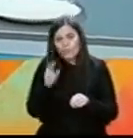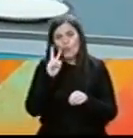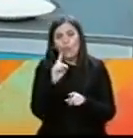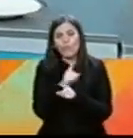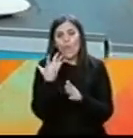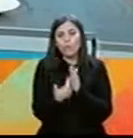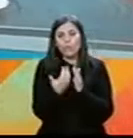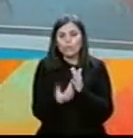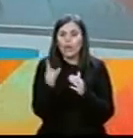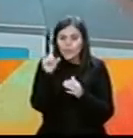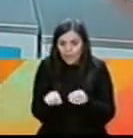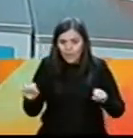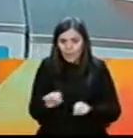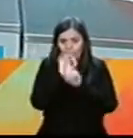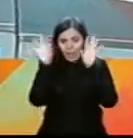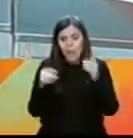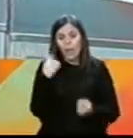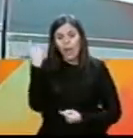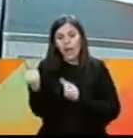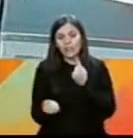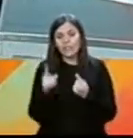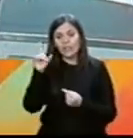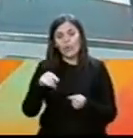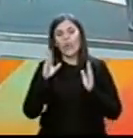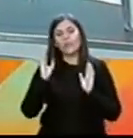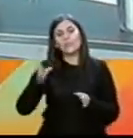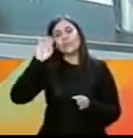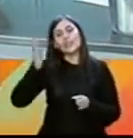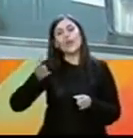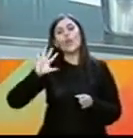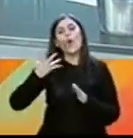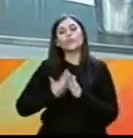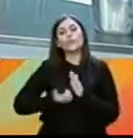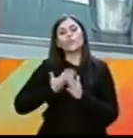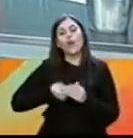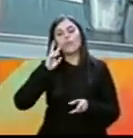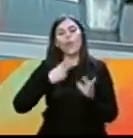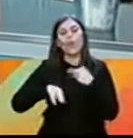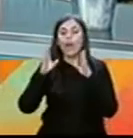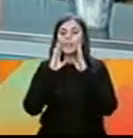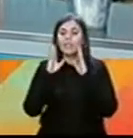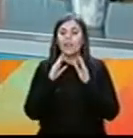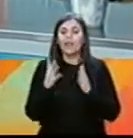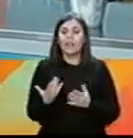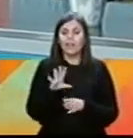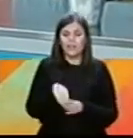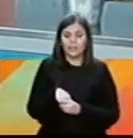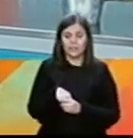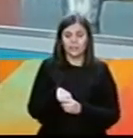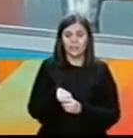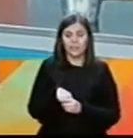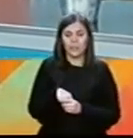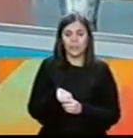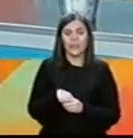promoção. Exato. Portanto, é uma questão de... Também de saber quando é que está em promoção. Exato. Procurar. Portanto, vamos colocar aqui os nossos gomos